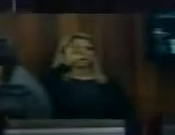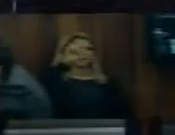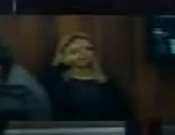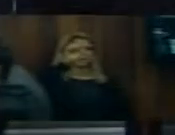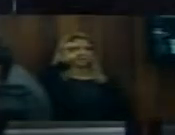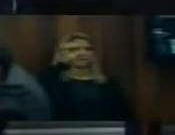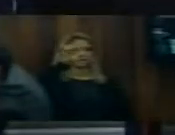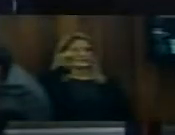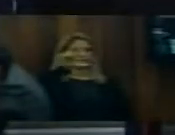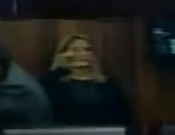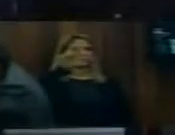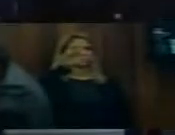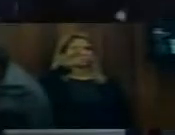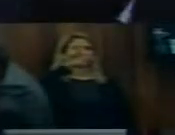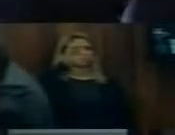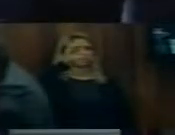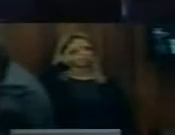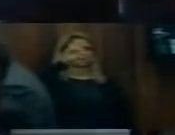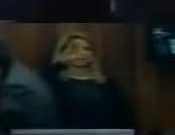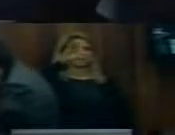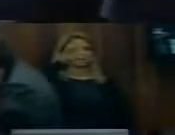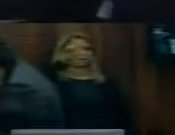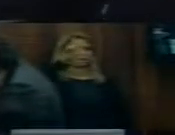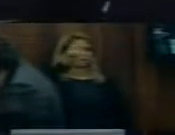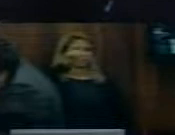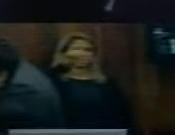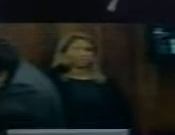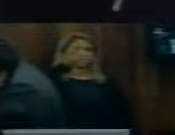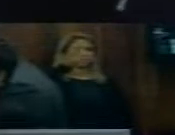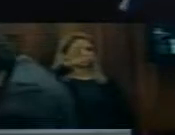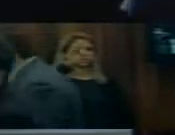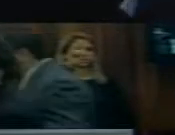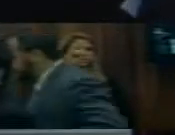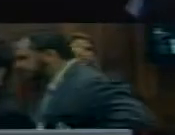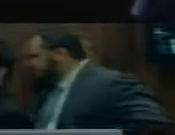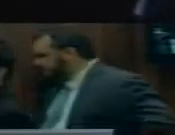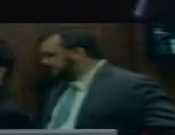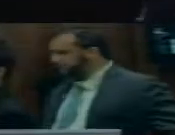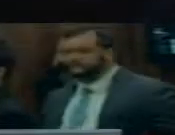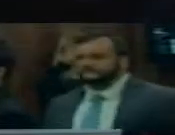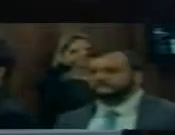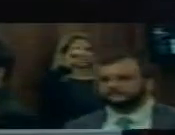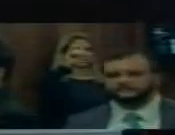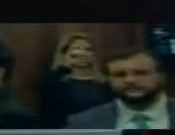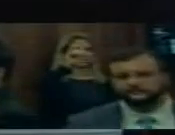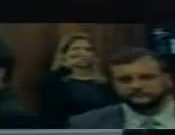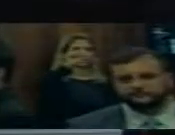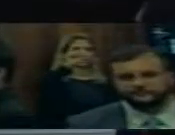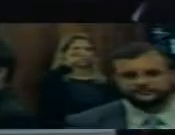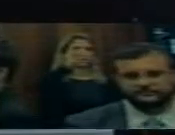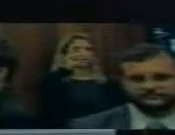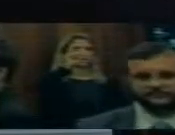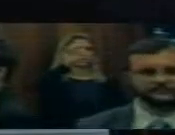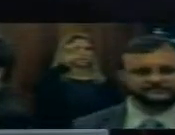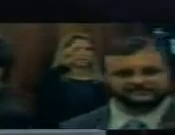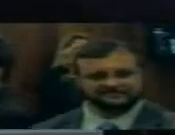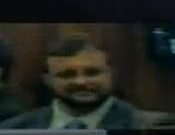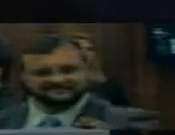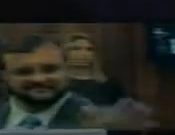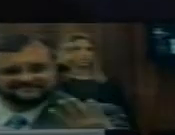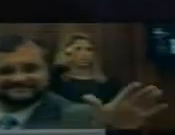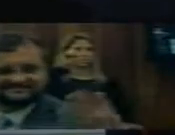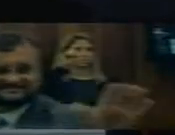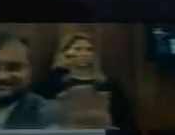de Moura, Ricardo Martins da Silva, Rodolfo Aguiar de Faria, Silvio Davi Pia